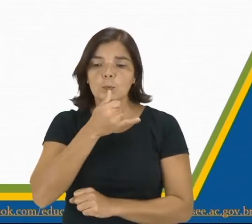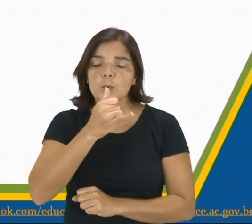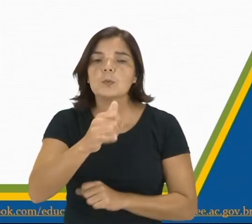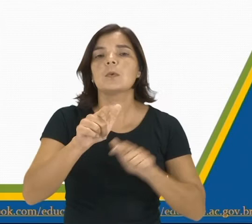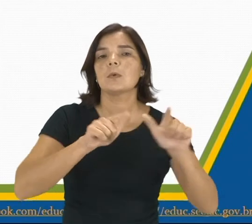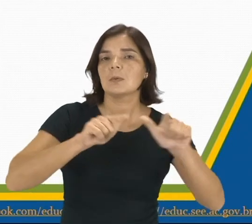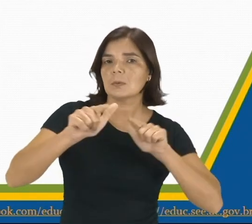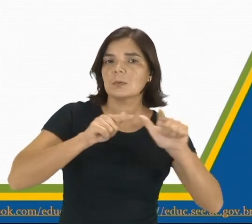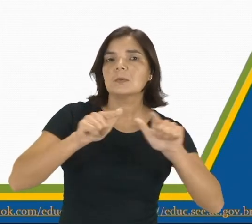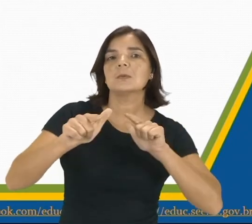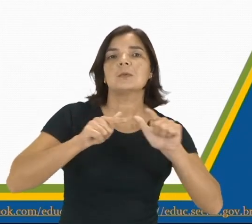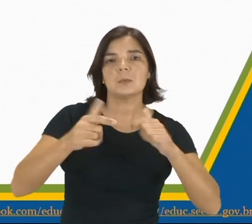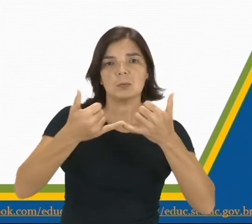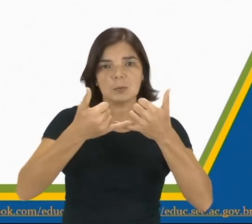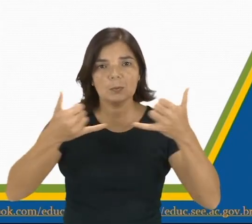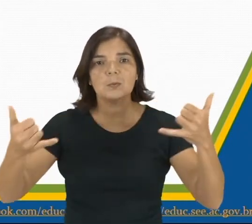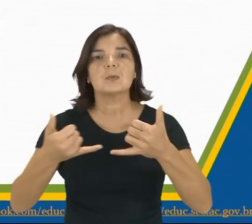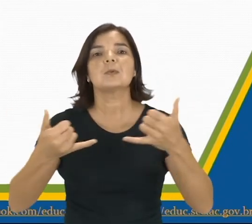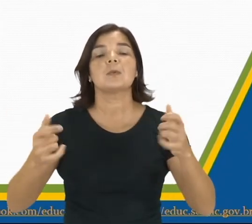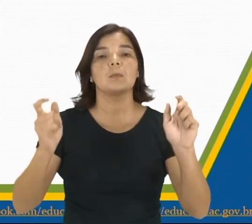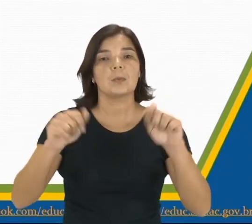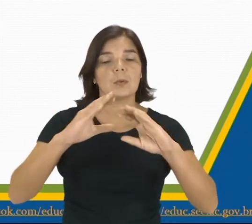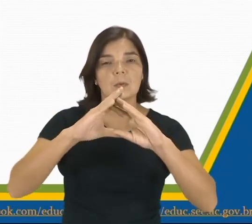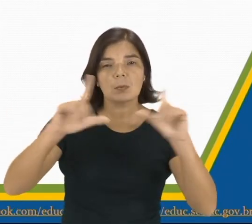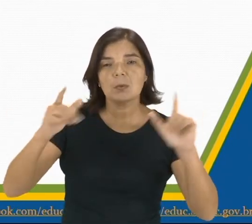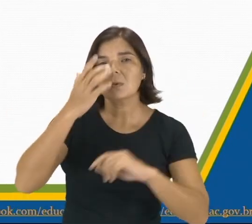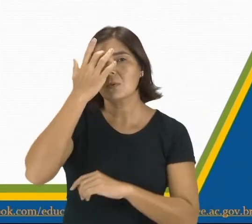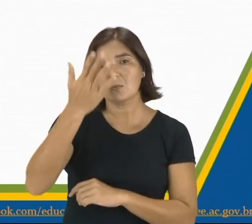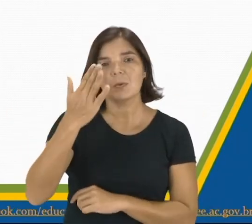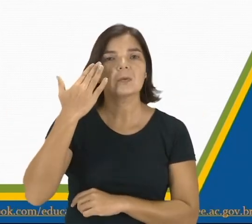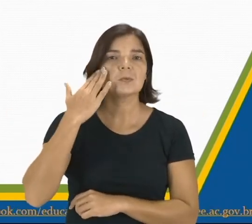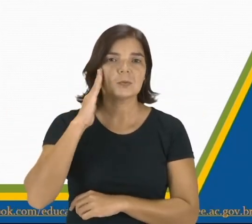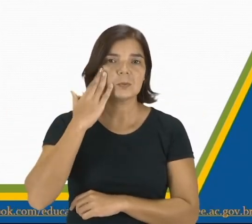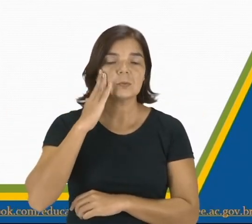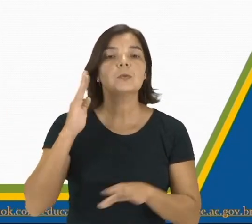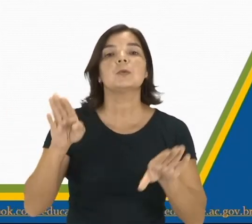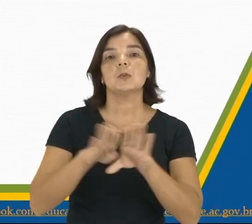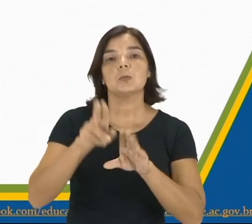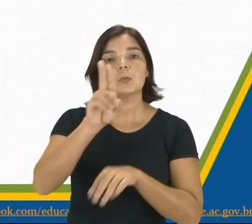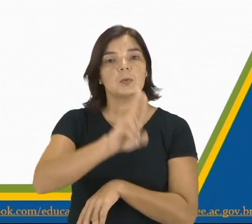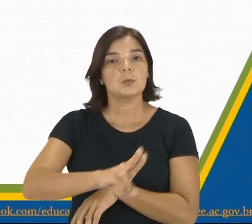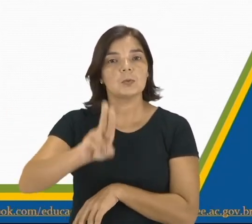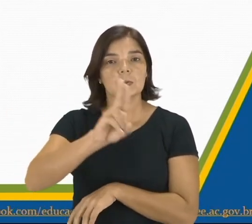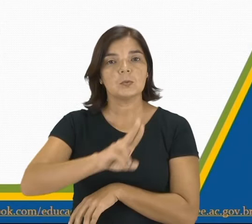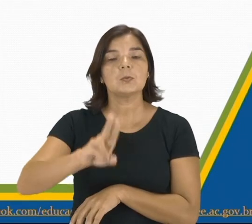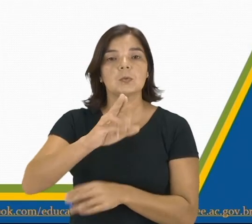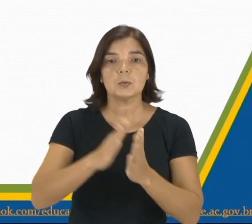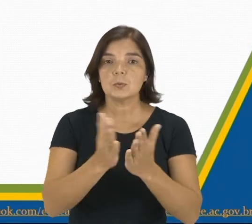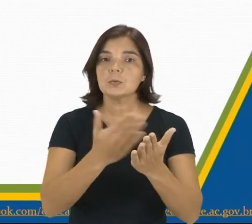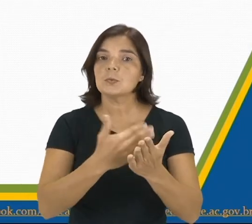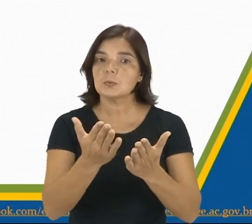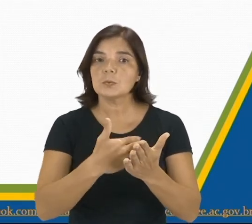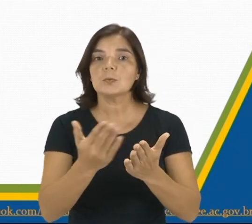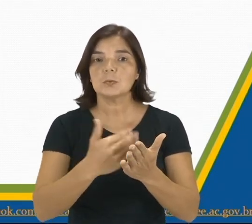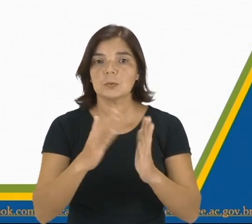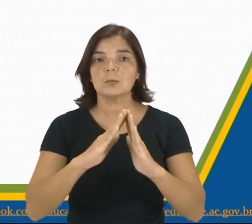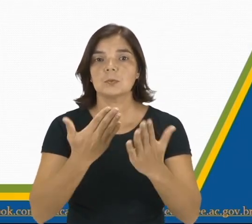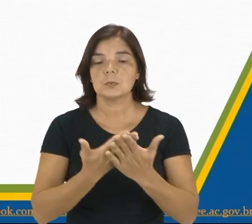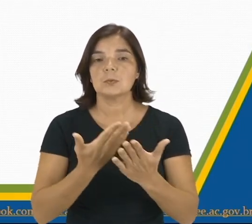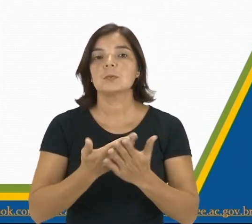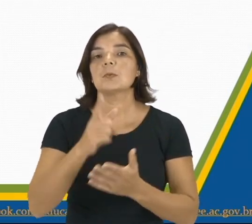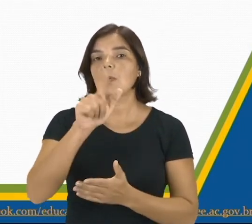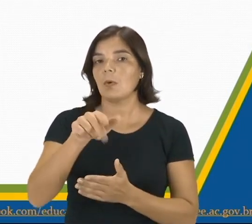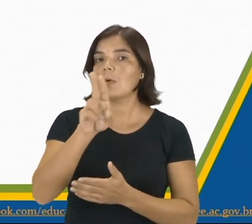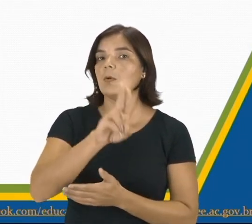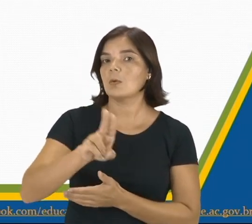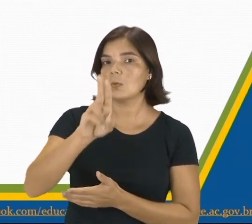pessoas que trabalham com eletrônica, para ficar bem mais fácil o entendimento. E também que é usado nos nossos livros didáticos. Então, é